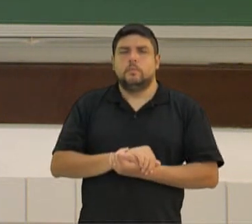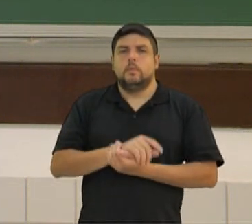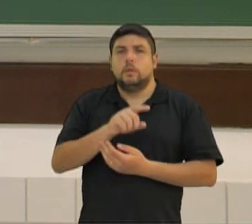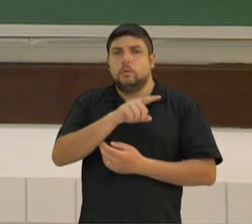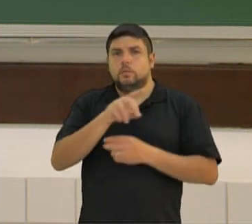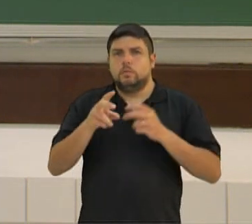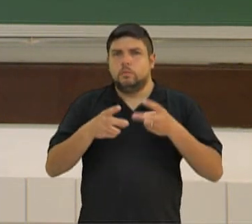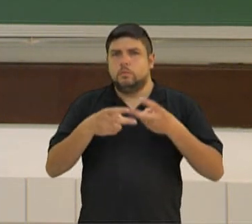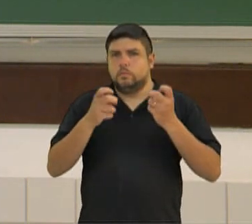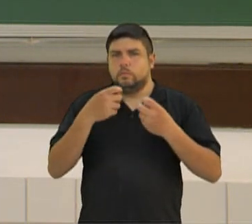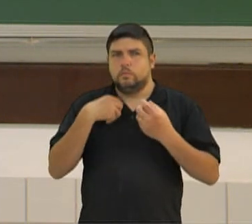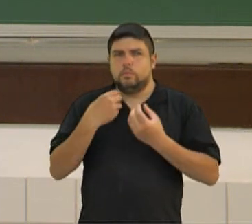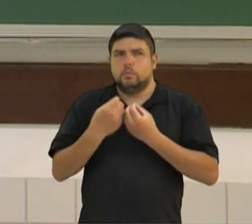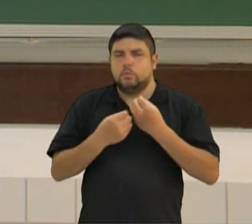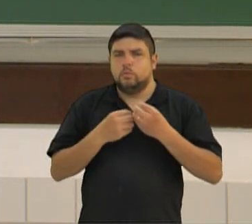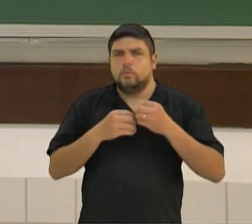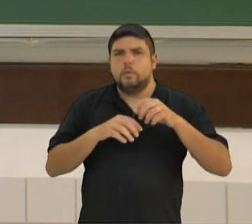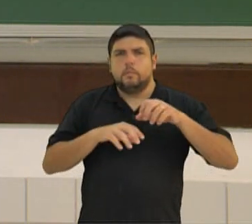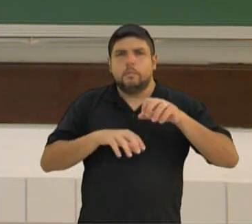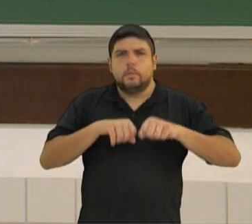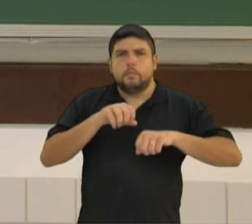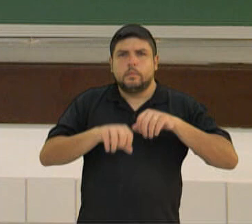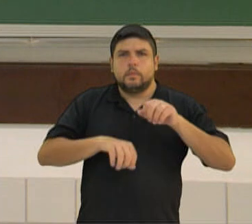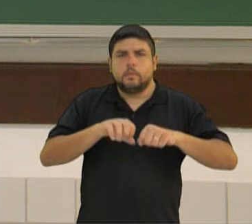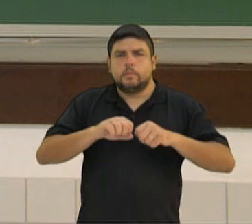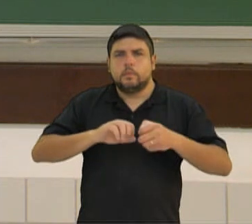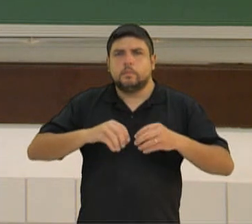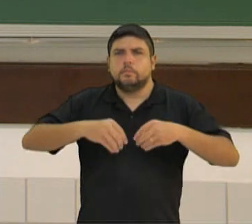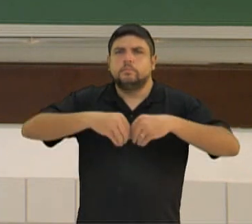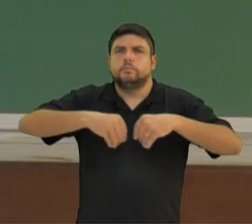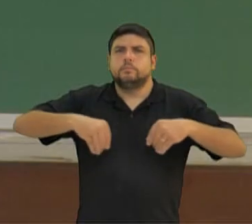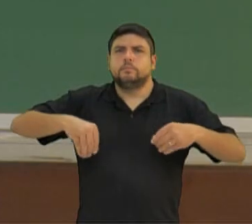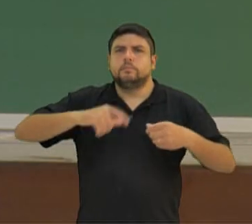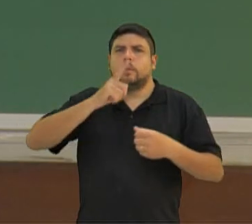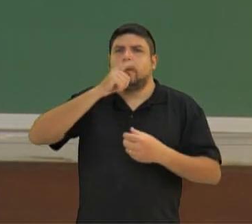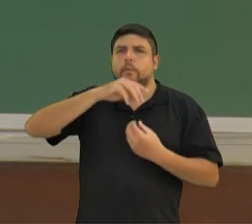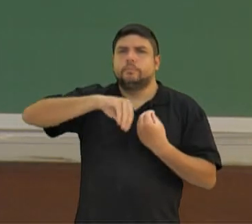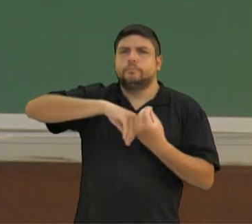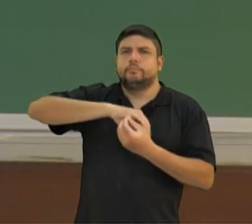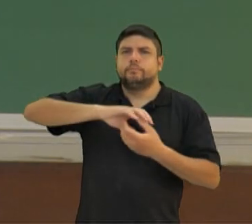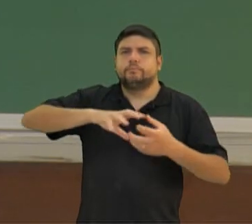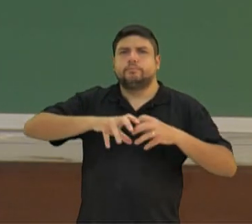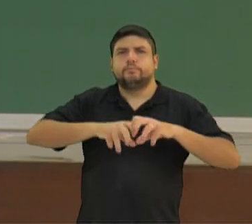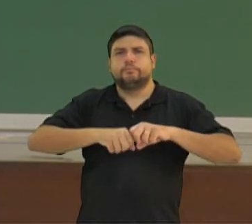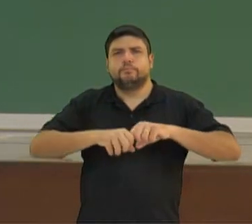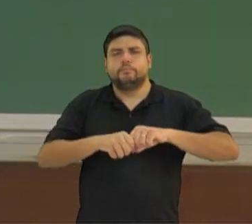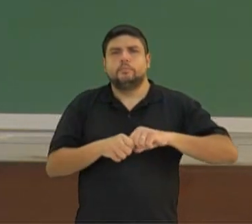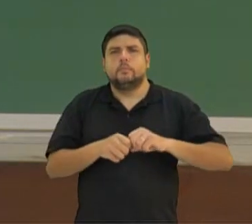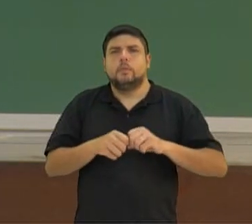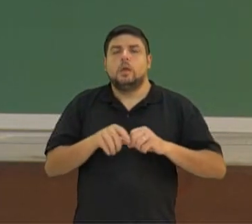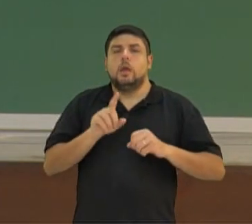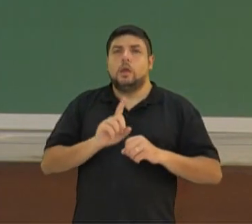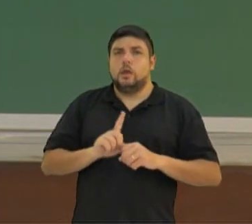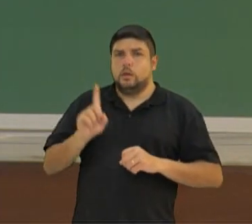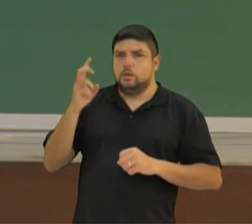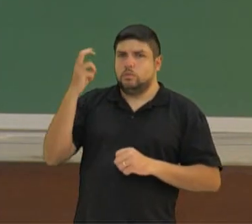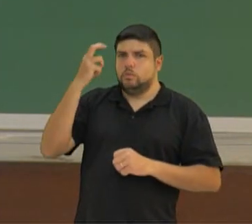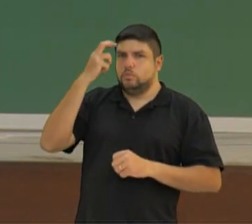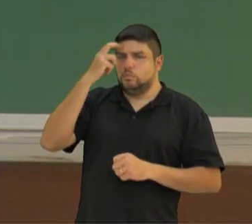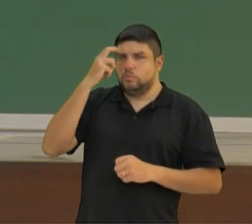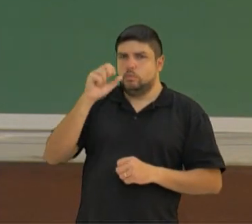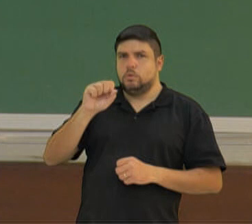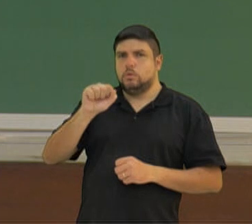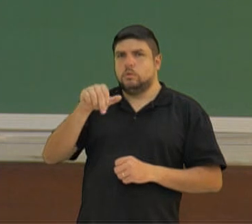a coleta dessas argilas, o preparo. E a cultura Santarém também é conhecida